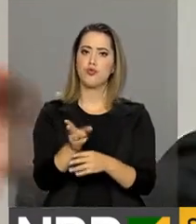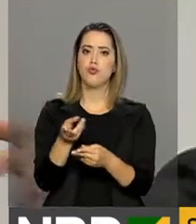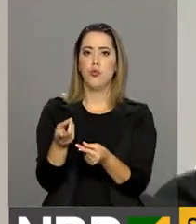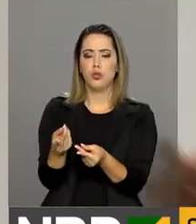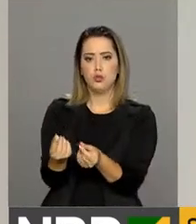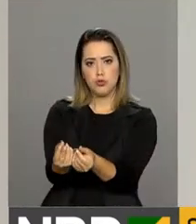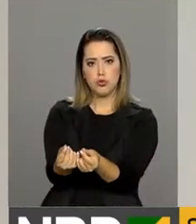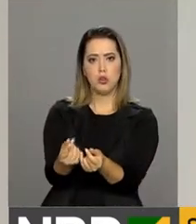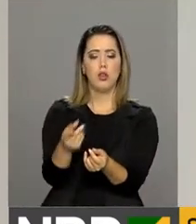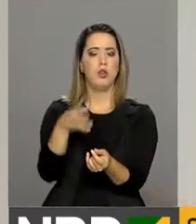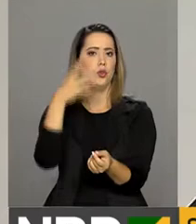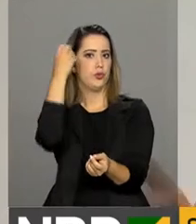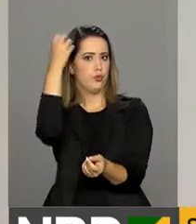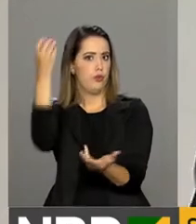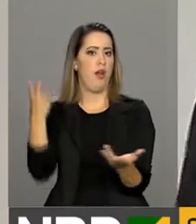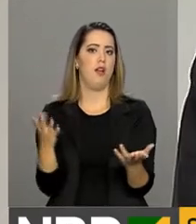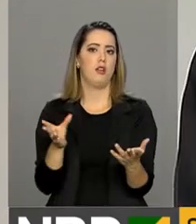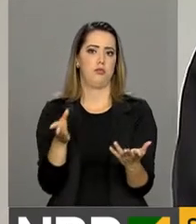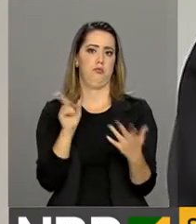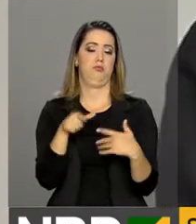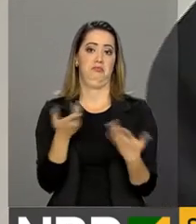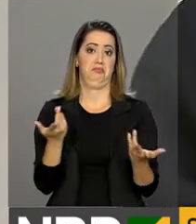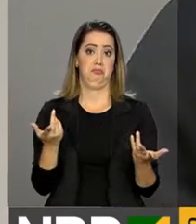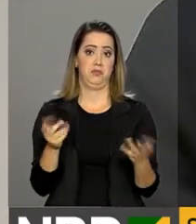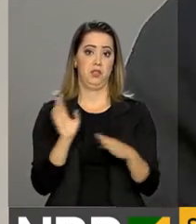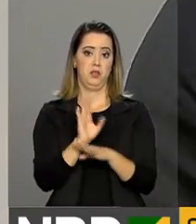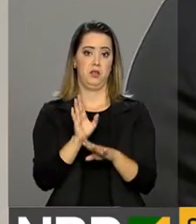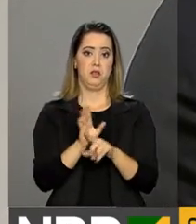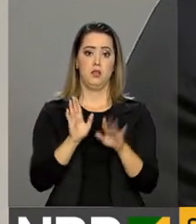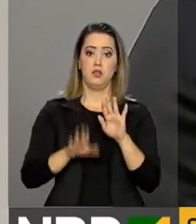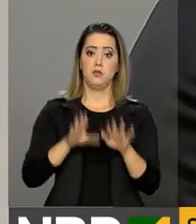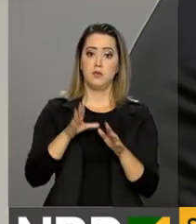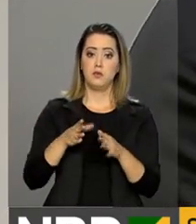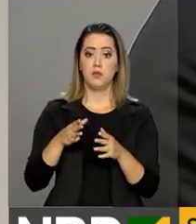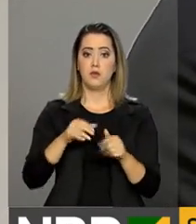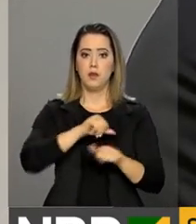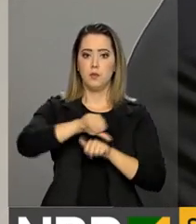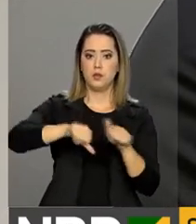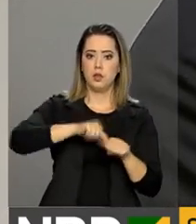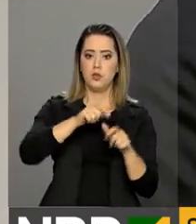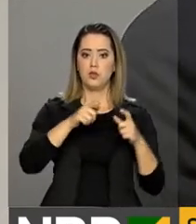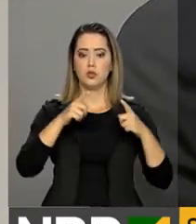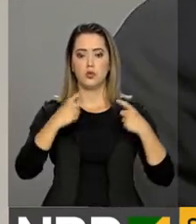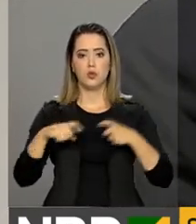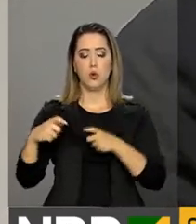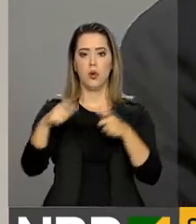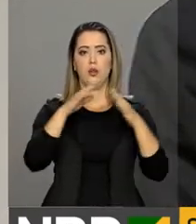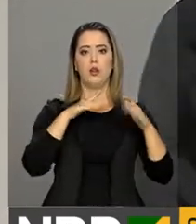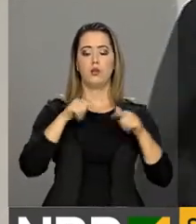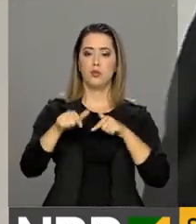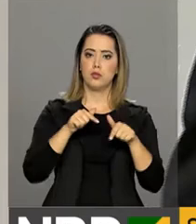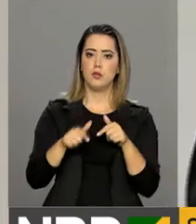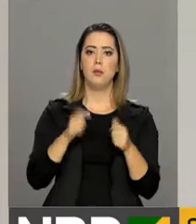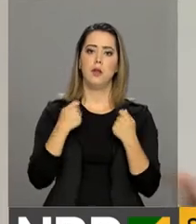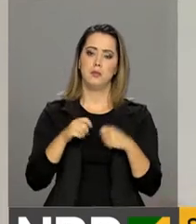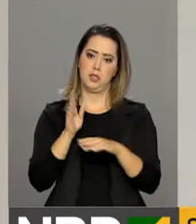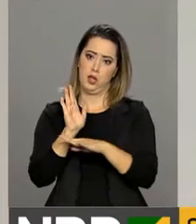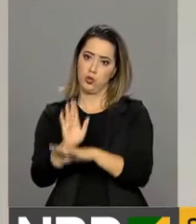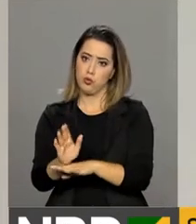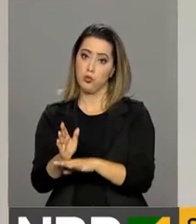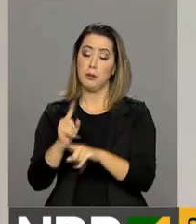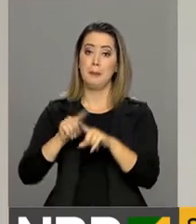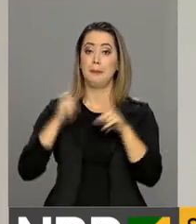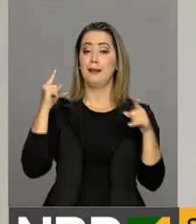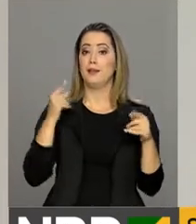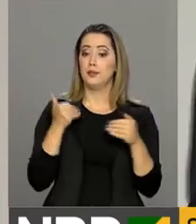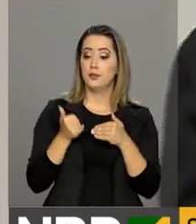de viagem e setas são coisas uma é alguém que vai mudar de local de trabalho tem um cílio certa mas está sendo levado